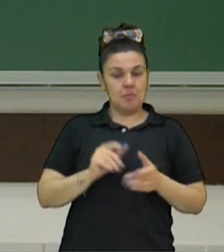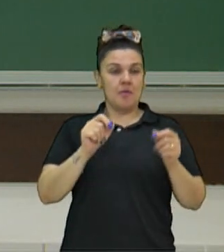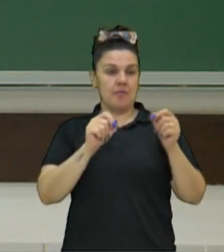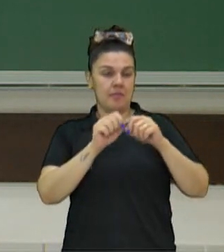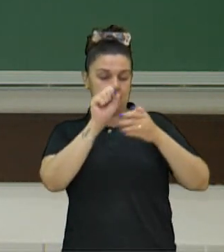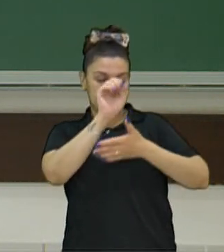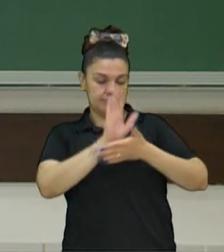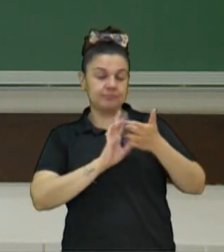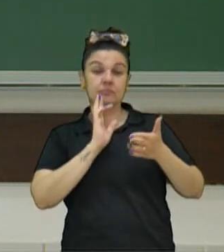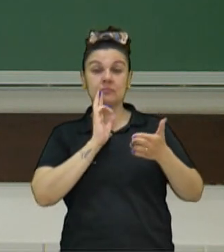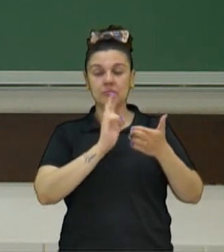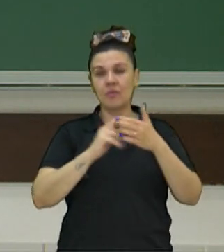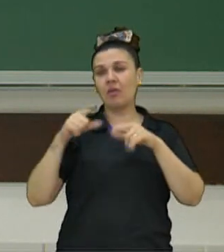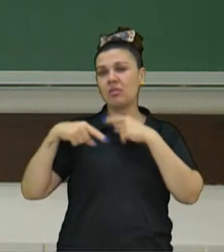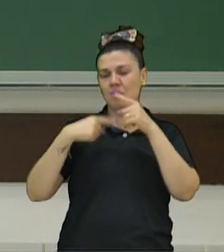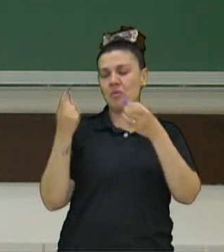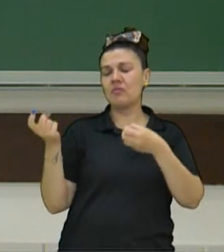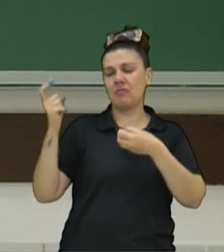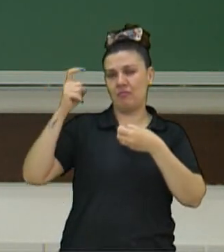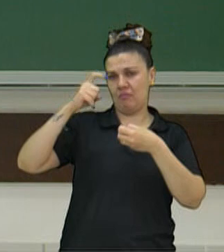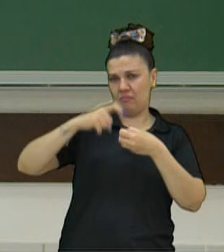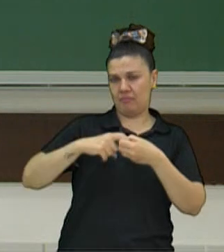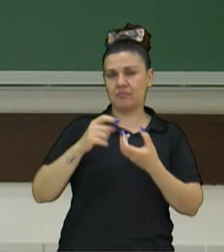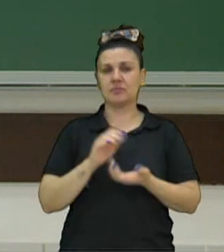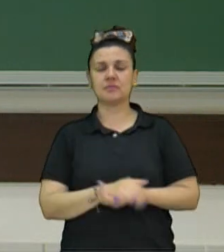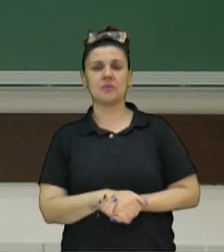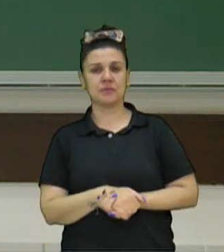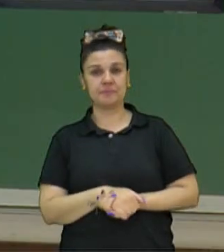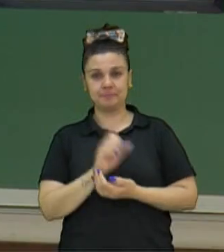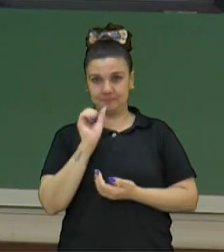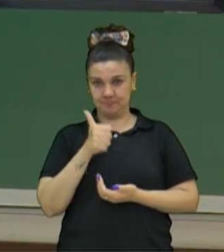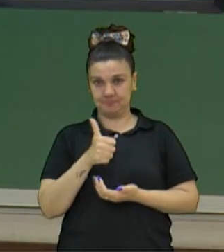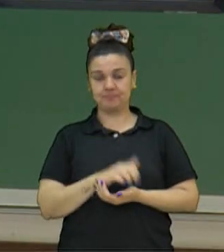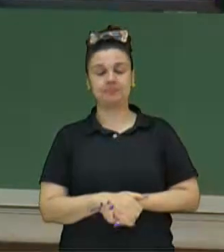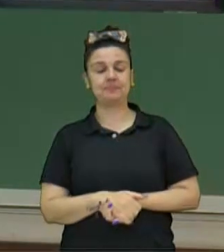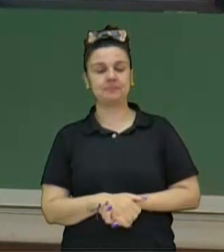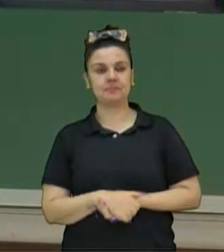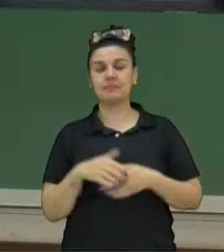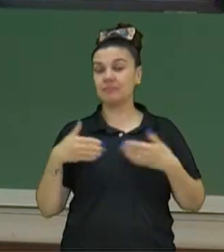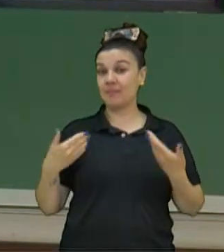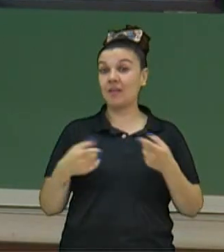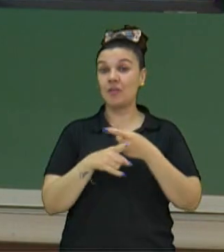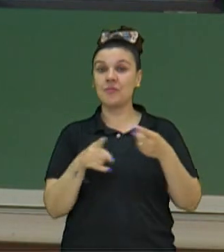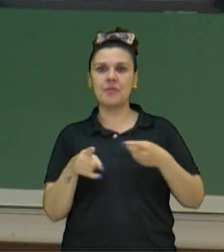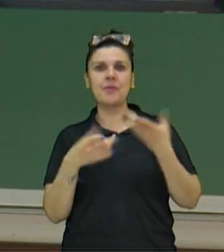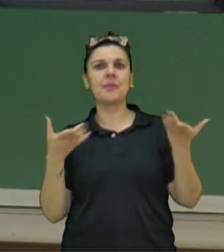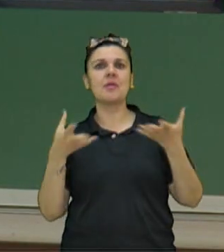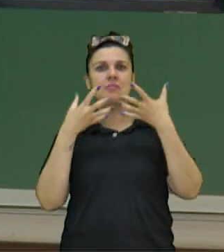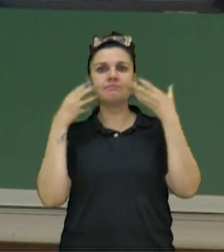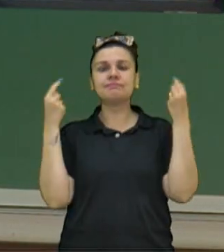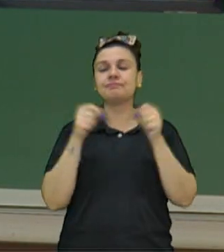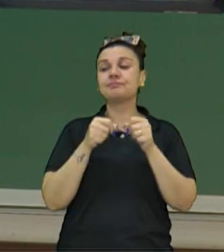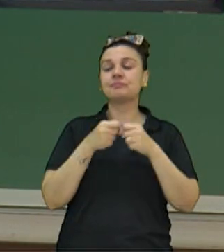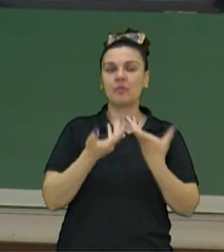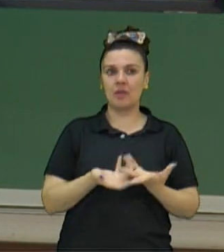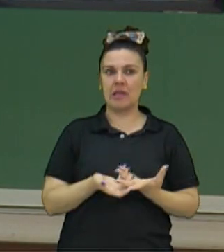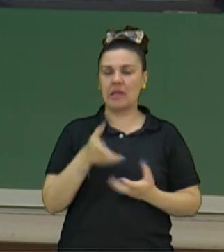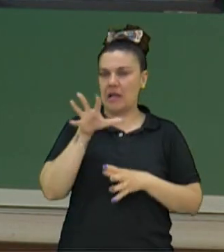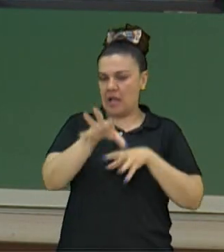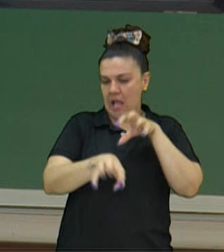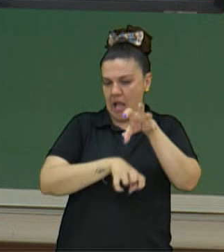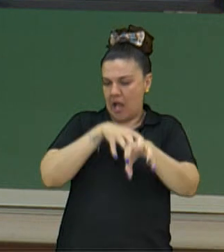o exercício, responde, depois você dá um jeitinho de copiar, beleza? E daí? O que o Garfield fez? Ele